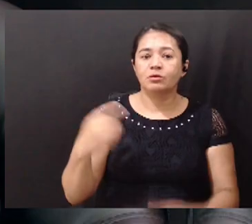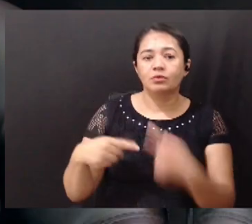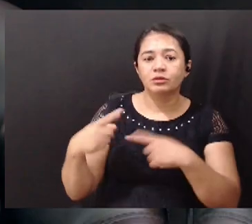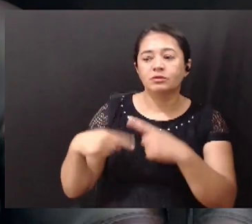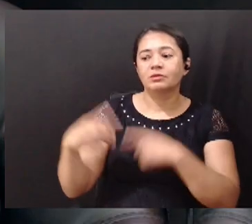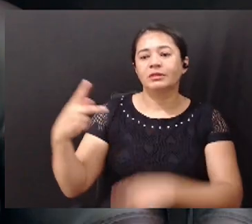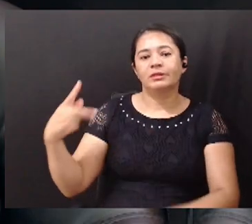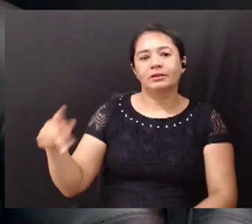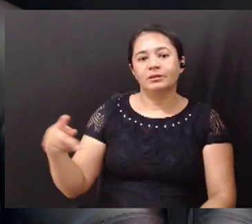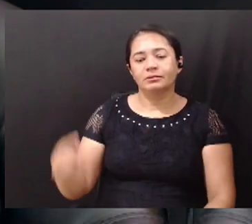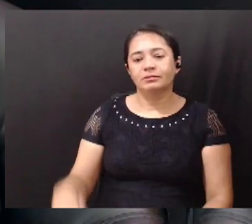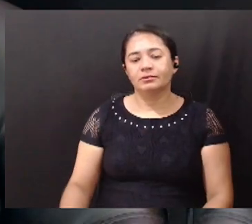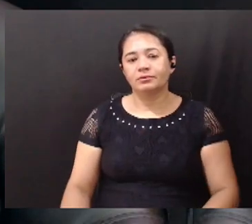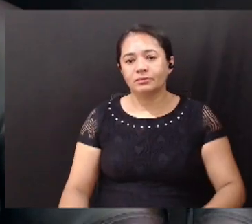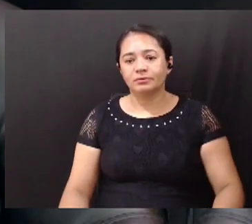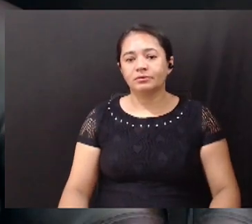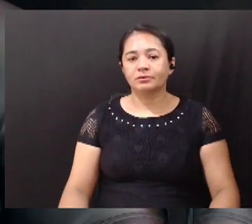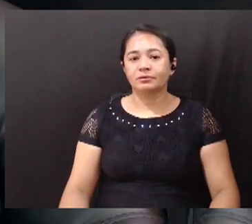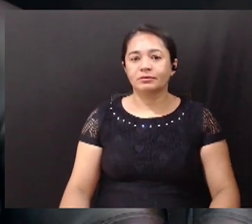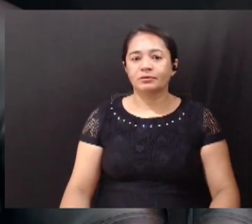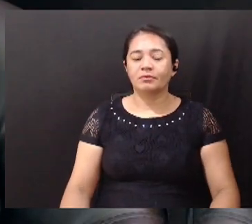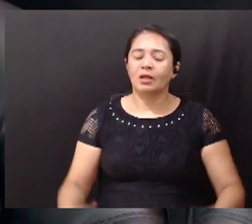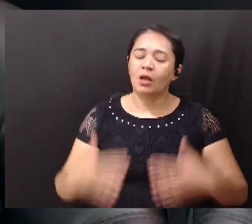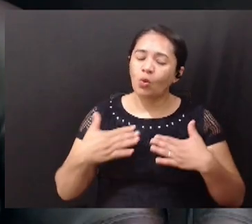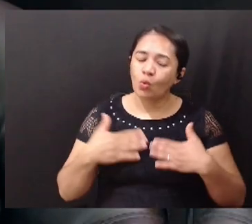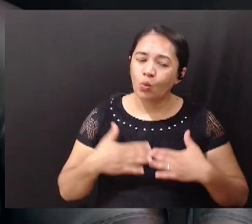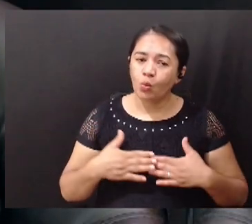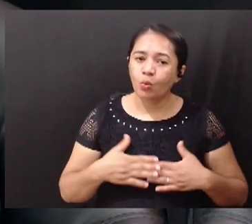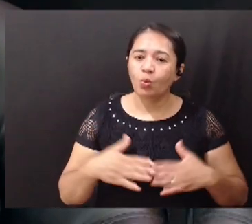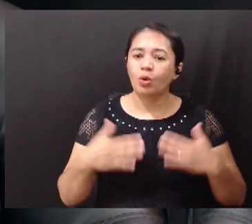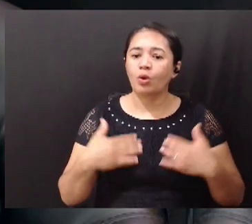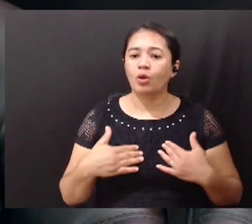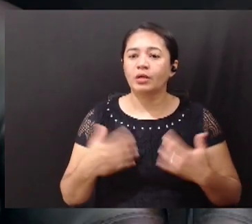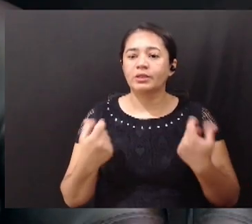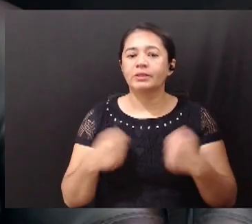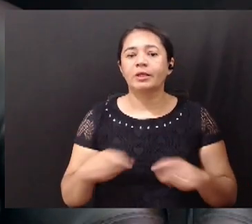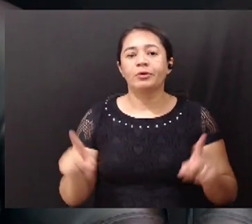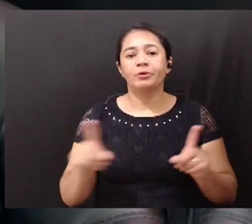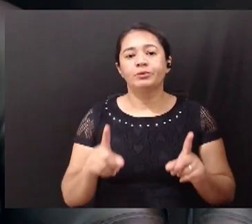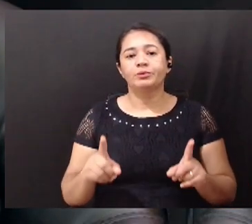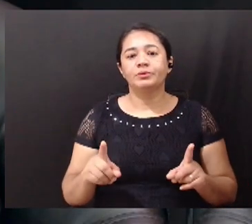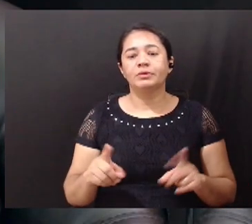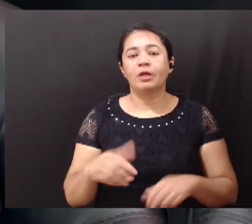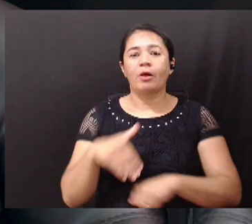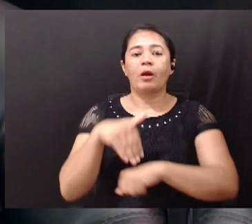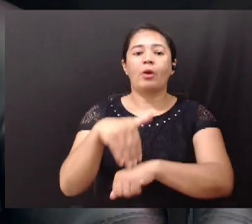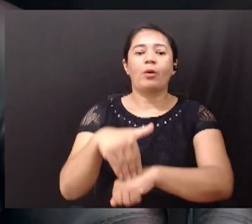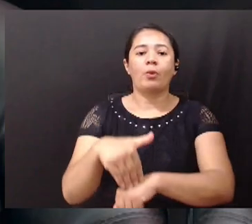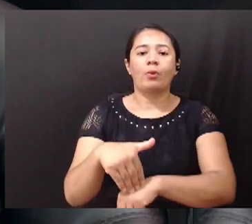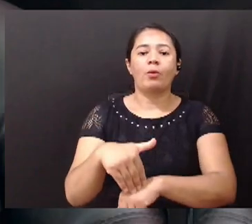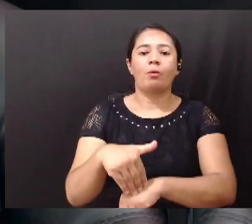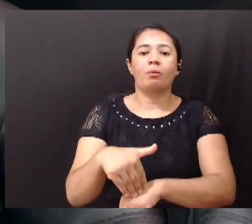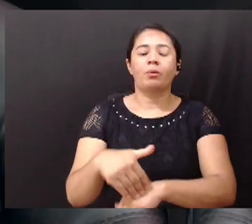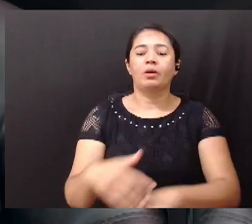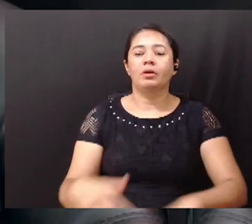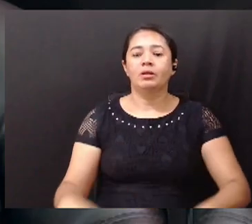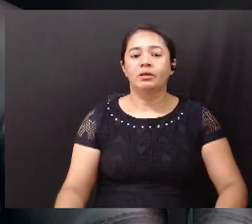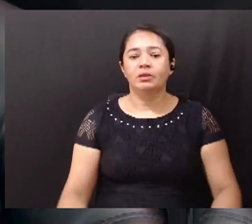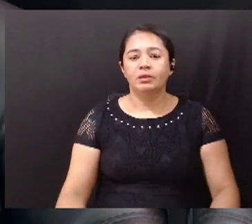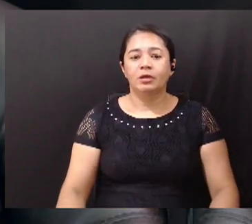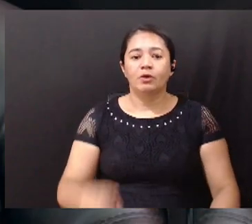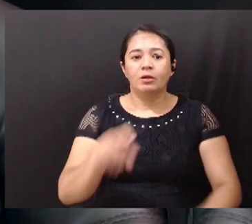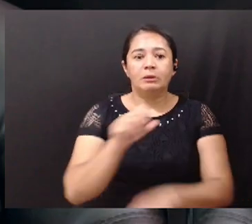Então, vamos dar uma sossegada, né? Não precisa entrar numa culpa que seja muito severa, que te paralisa, mas